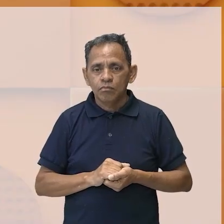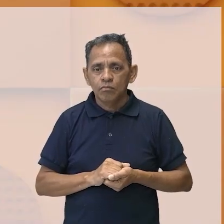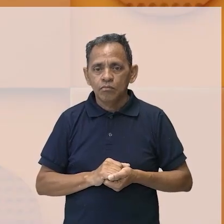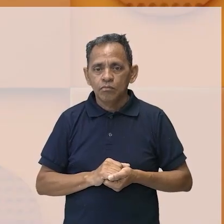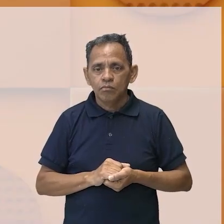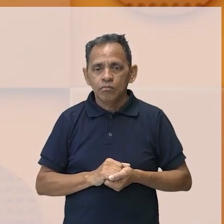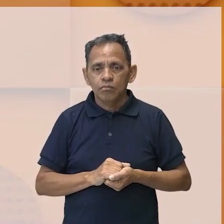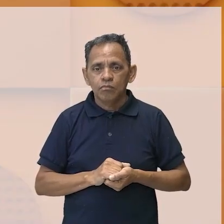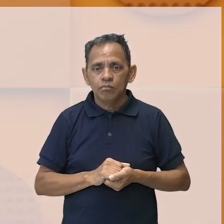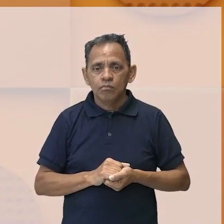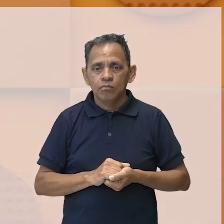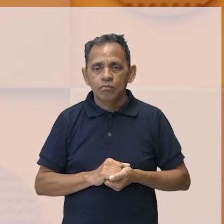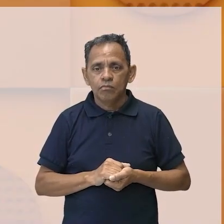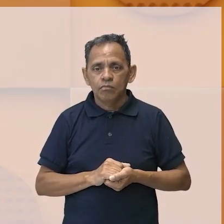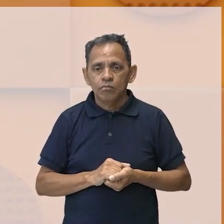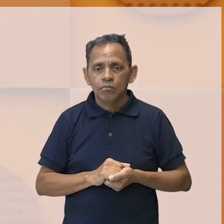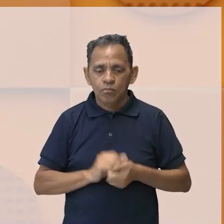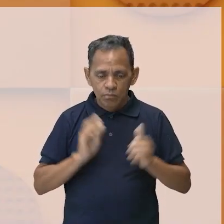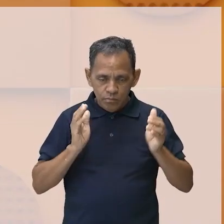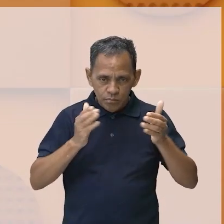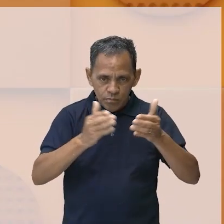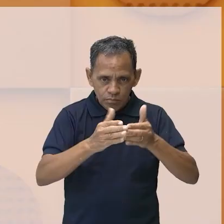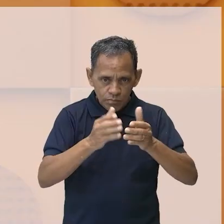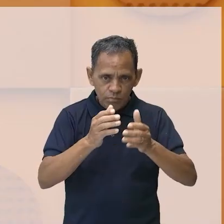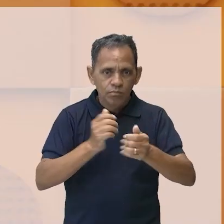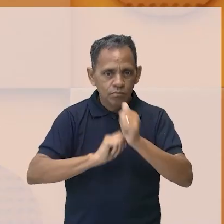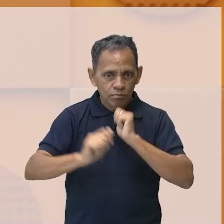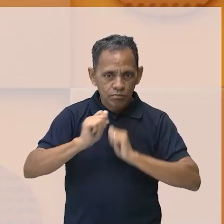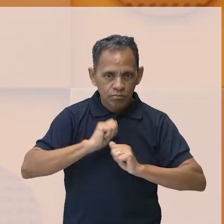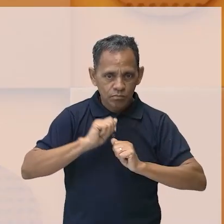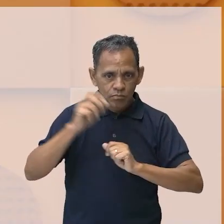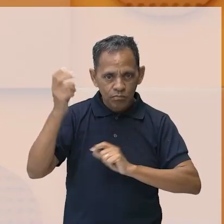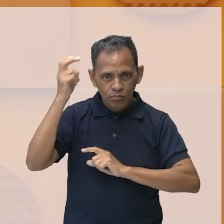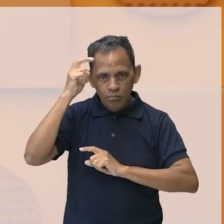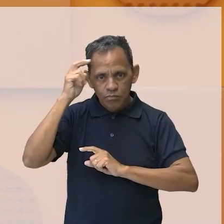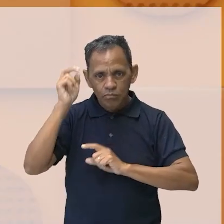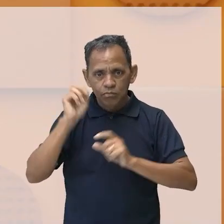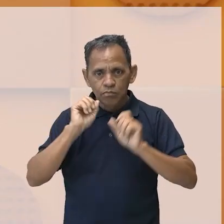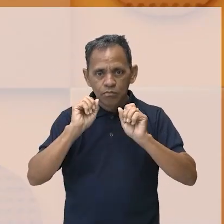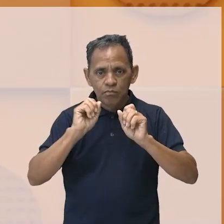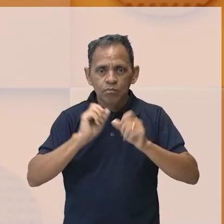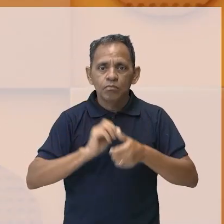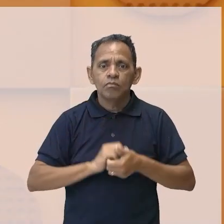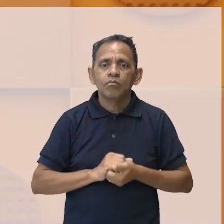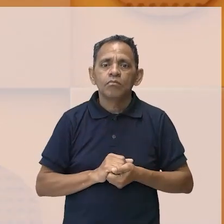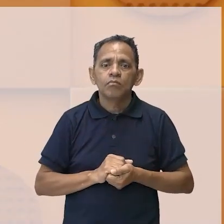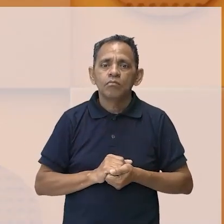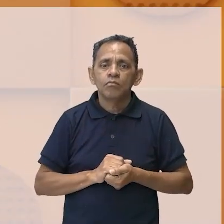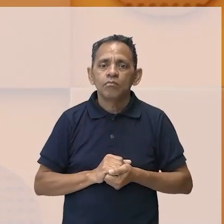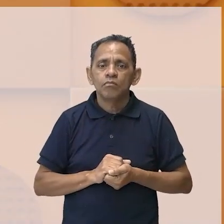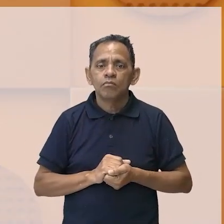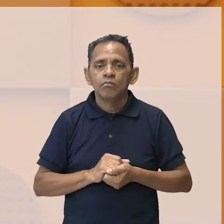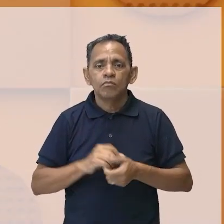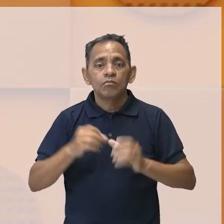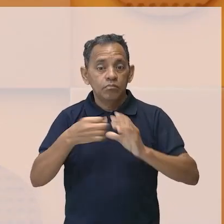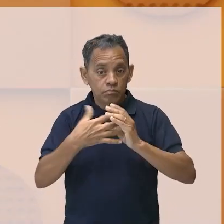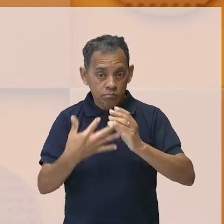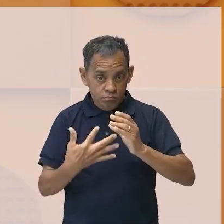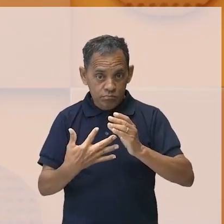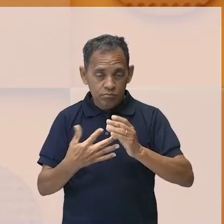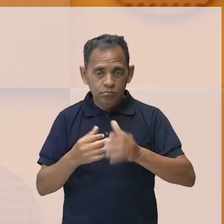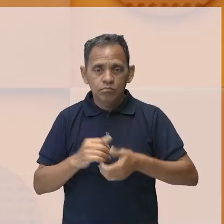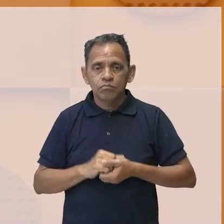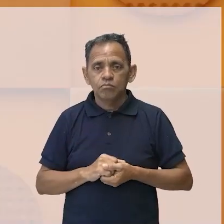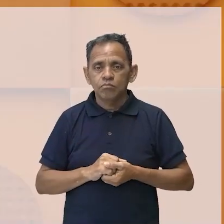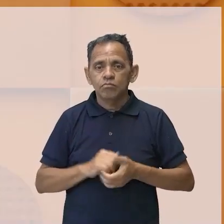o centro econômico, cultural, né, se concentra em 2 países ali na